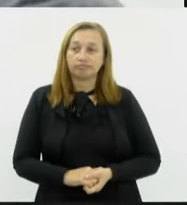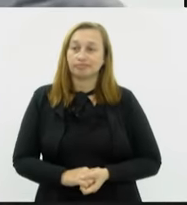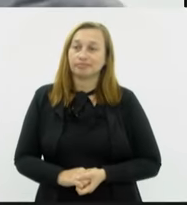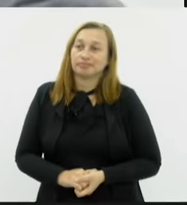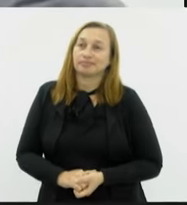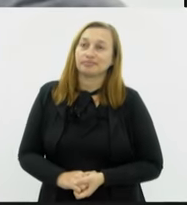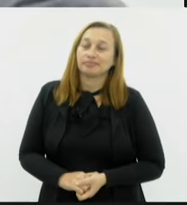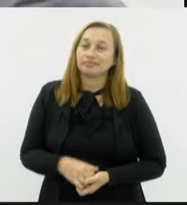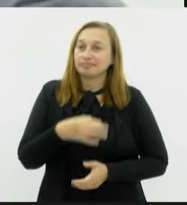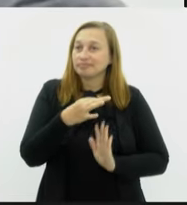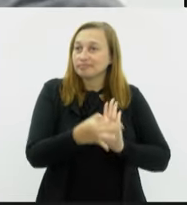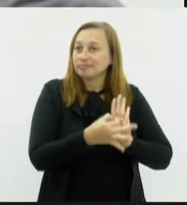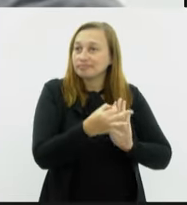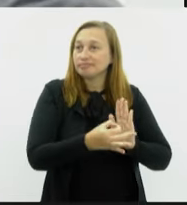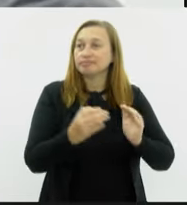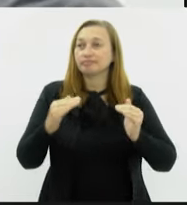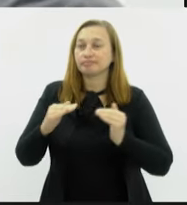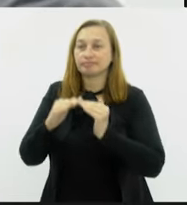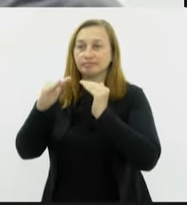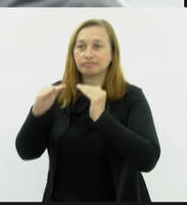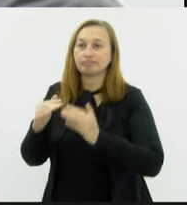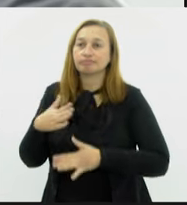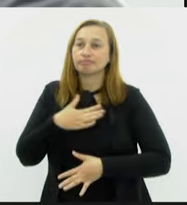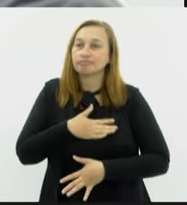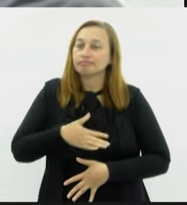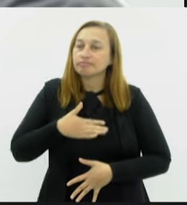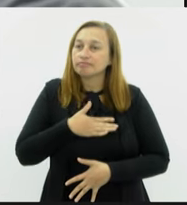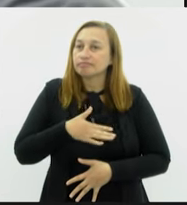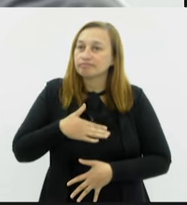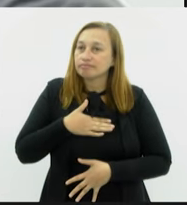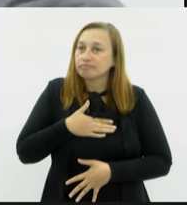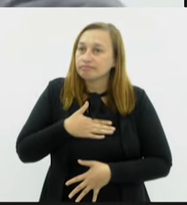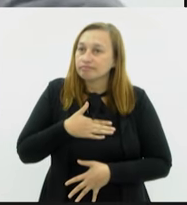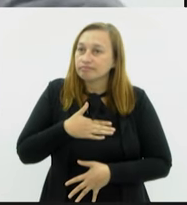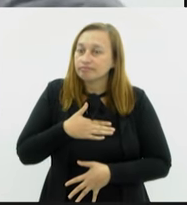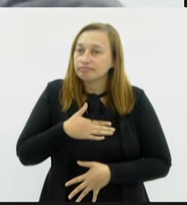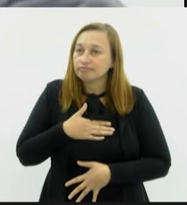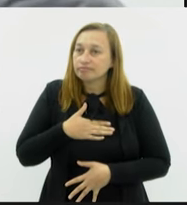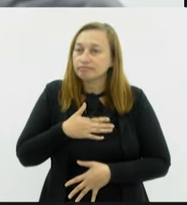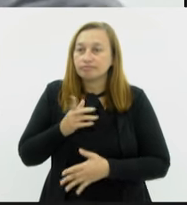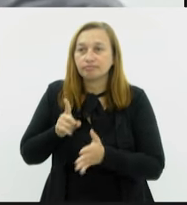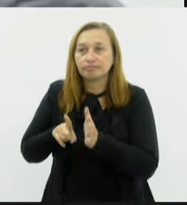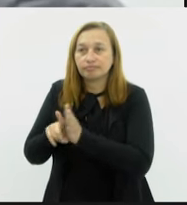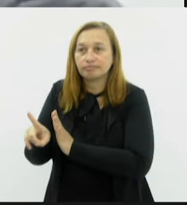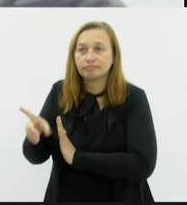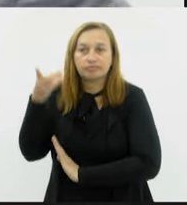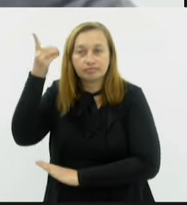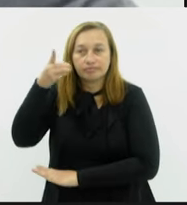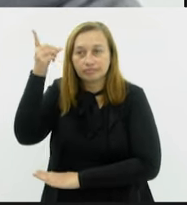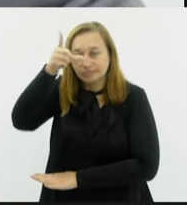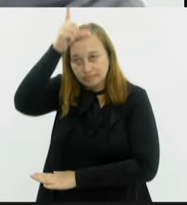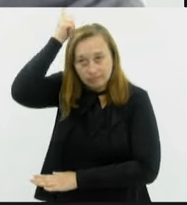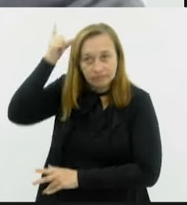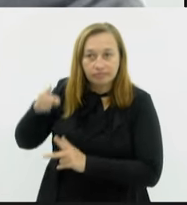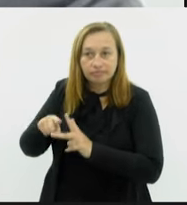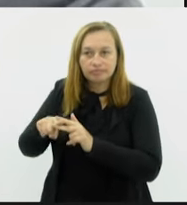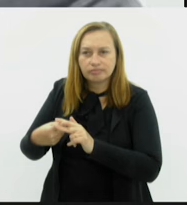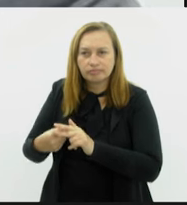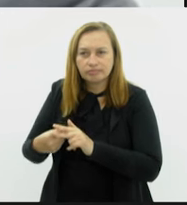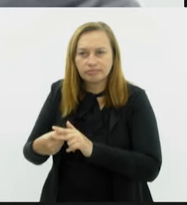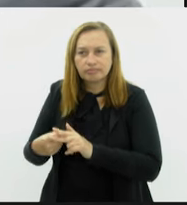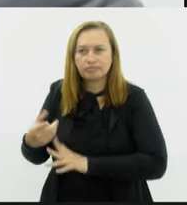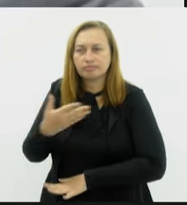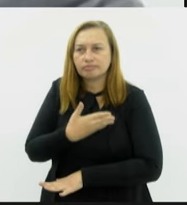O parecer é favorável. Eu gostaria apenas de consultar o deputado Luiz Paulo se foi feita alguma alteração com o